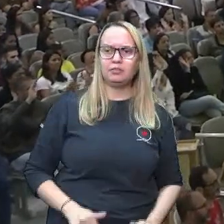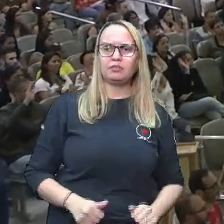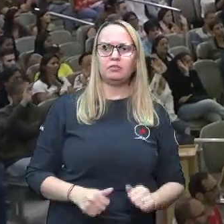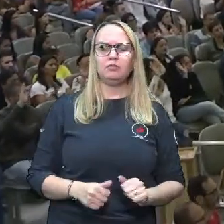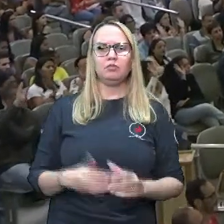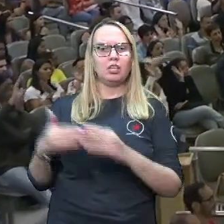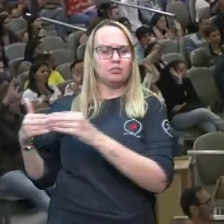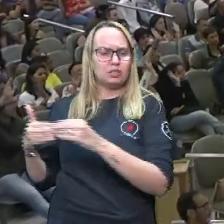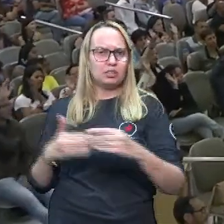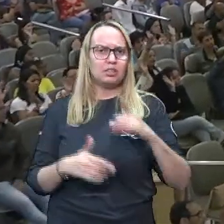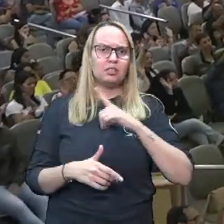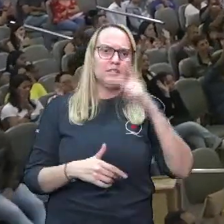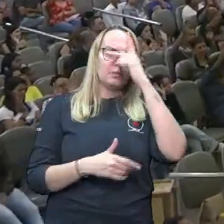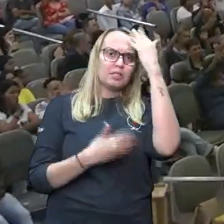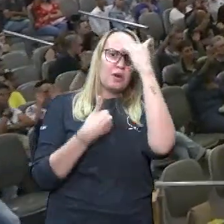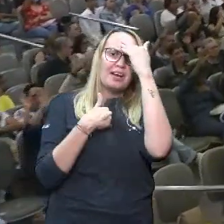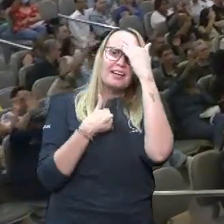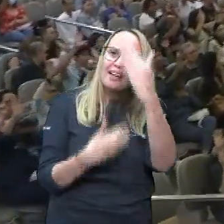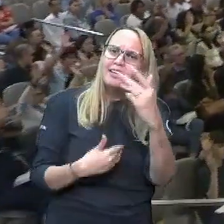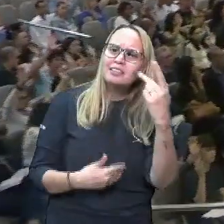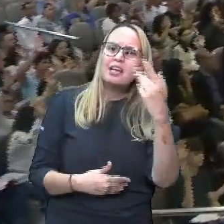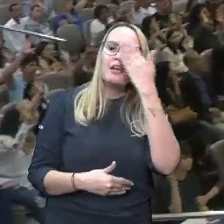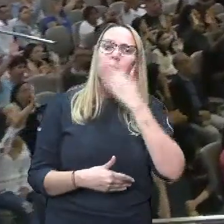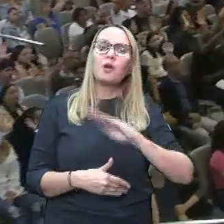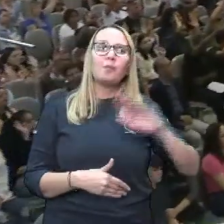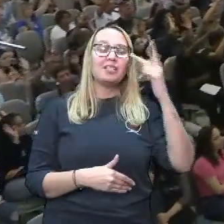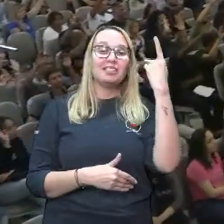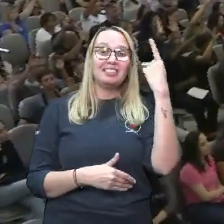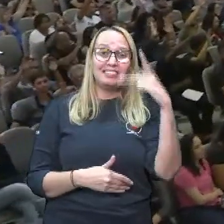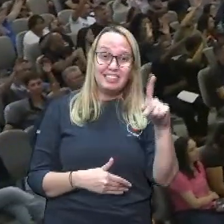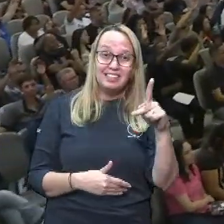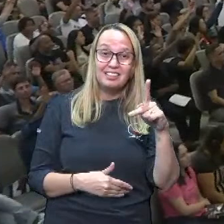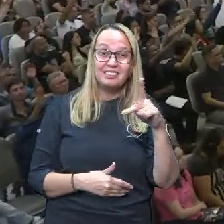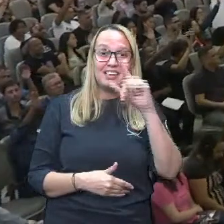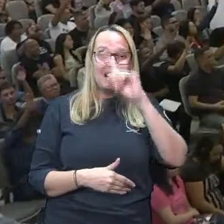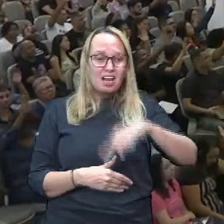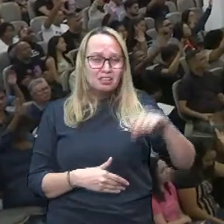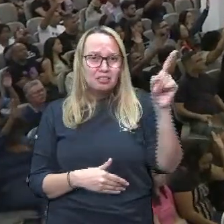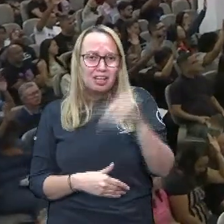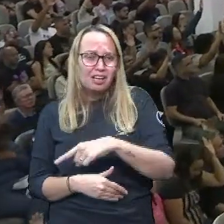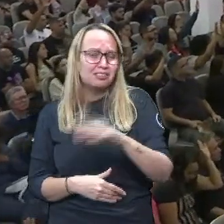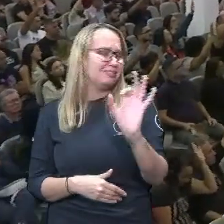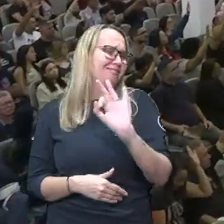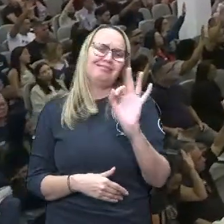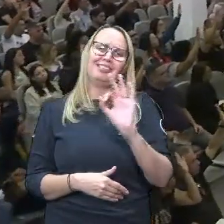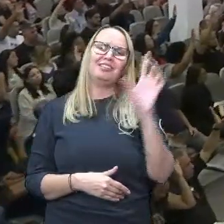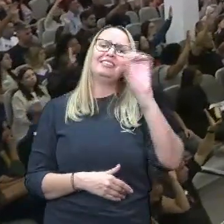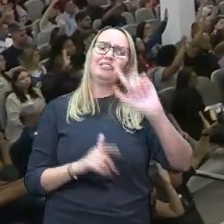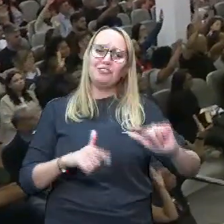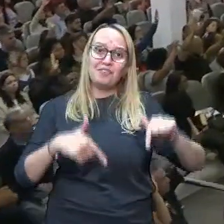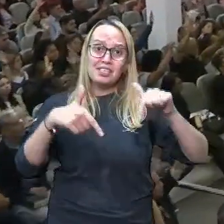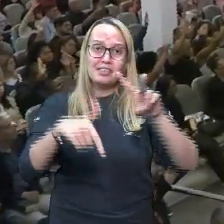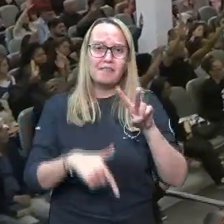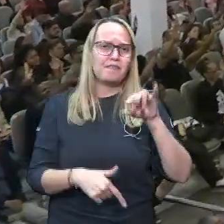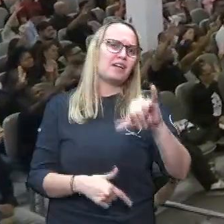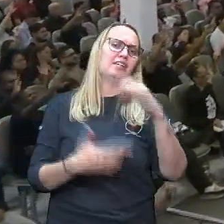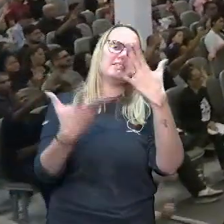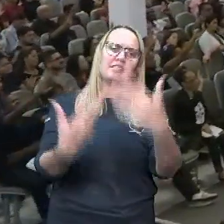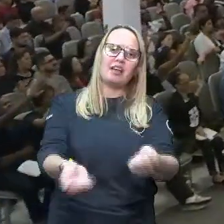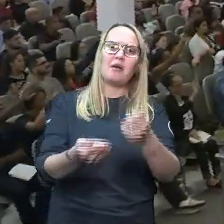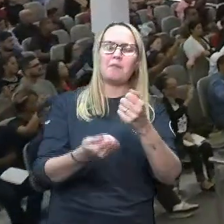aqui por causa disso? As suas promessas não estão invalidadas. Deus vai fazer. Pega essa